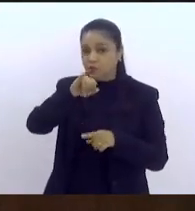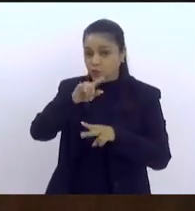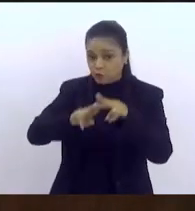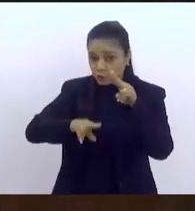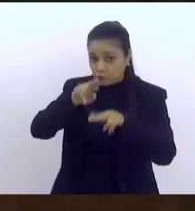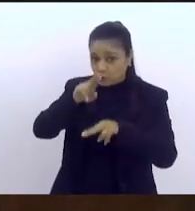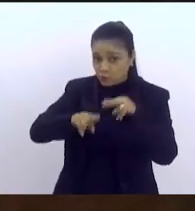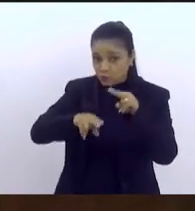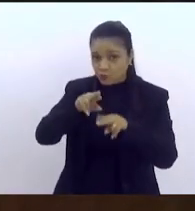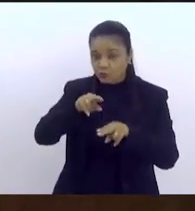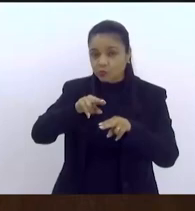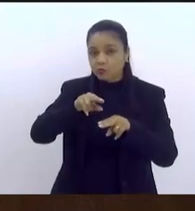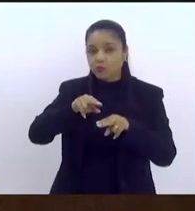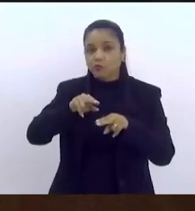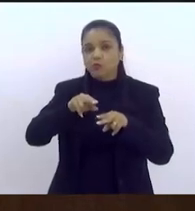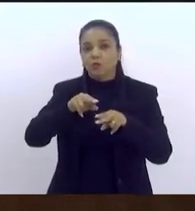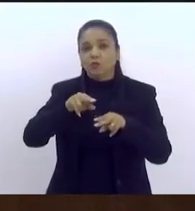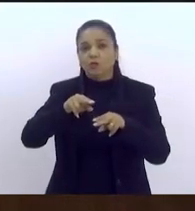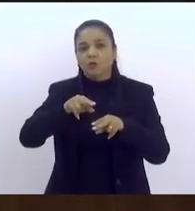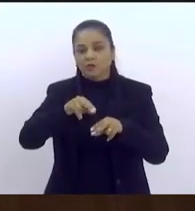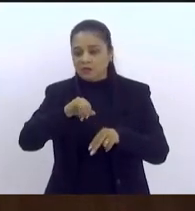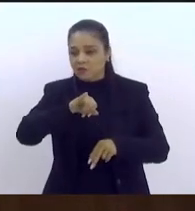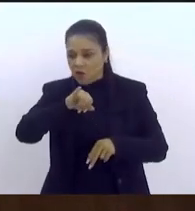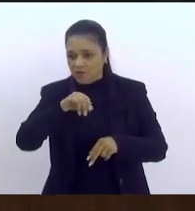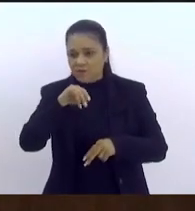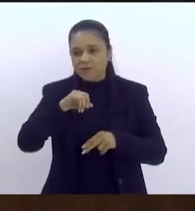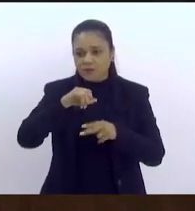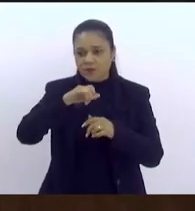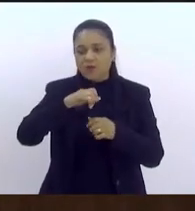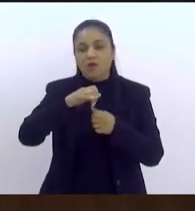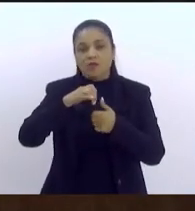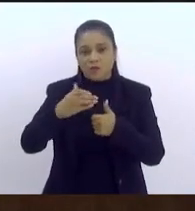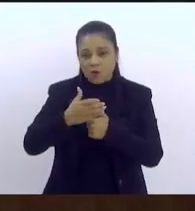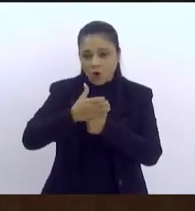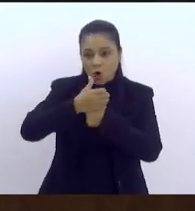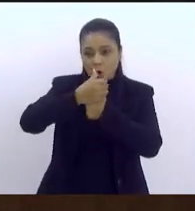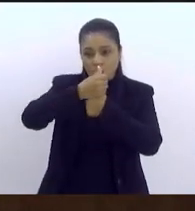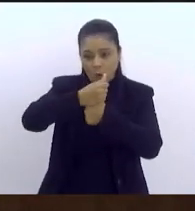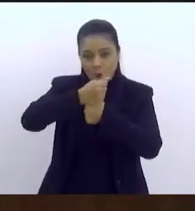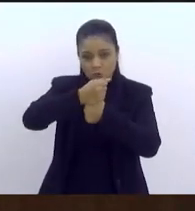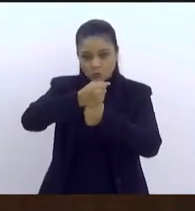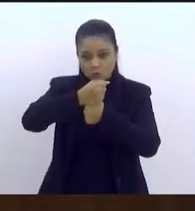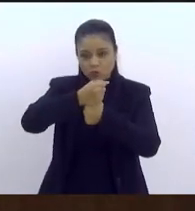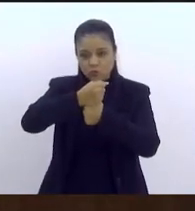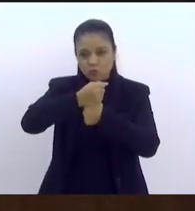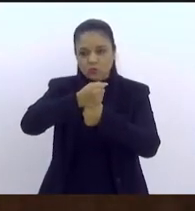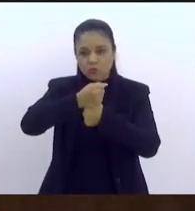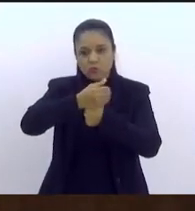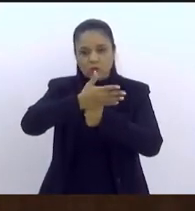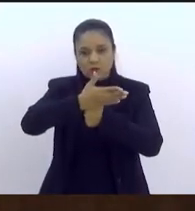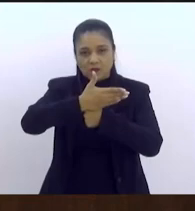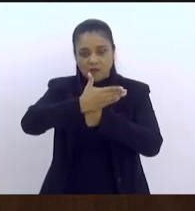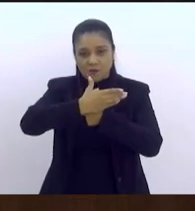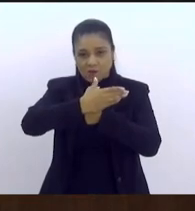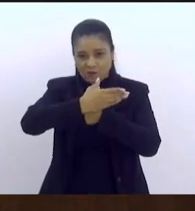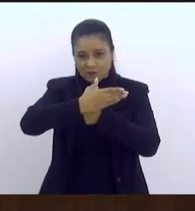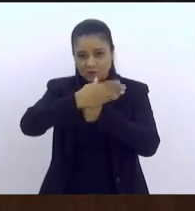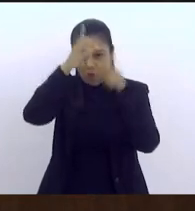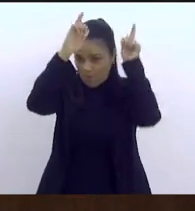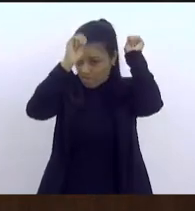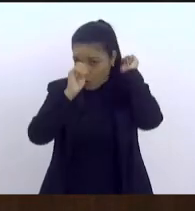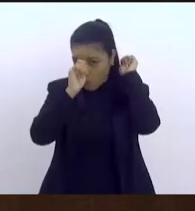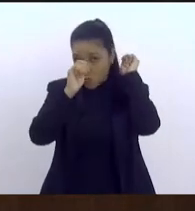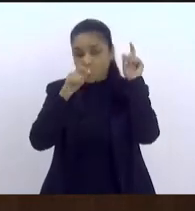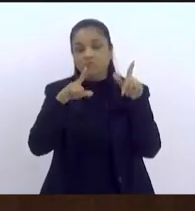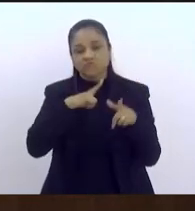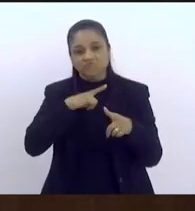com a presença do cônsul do Japão, que vai ser dia 19 às 5 horas para falar exatamente 115 anos de imigração